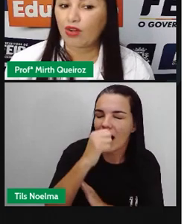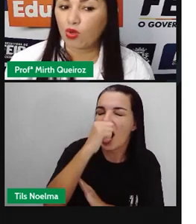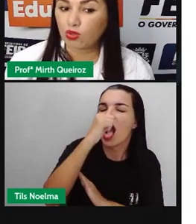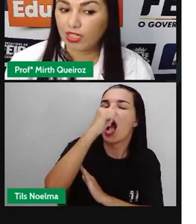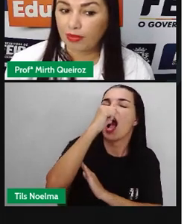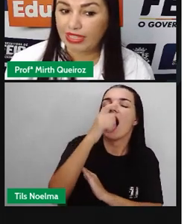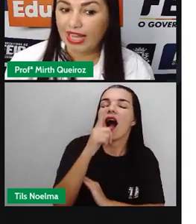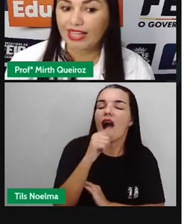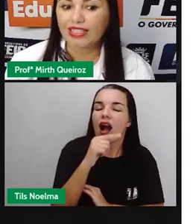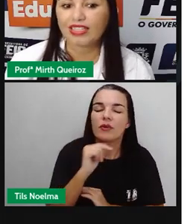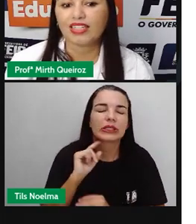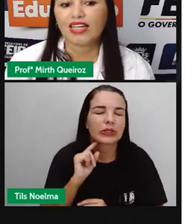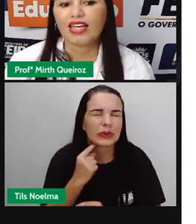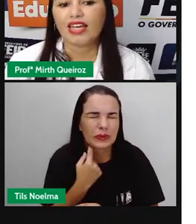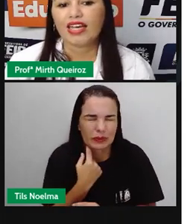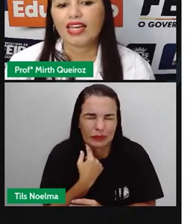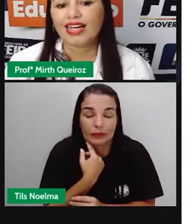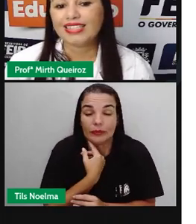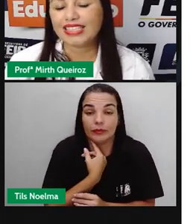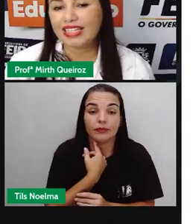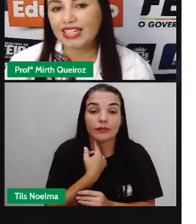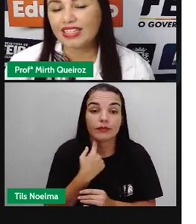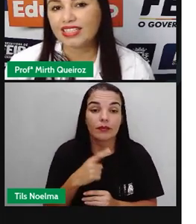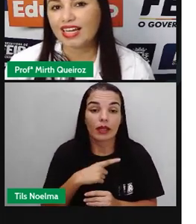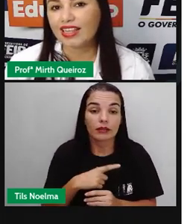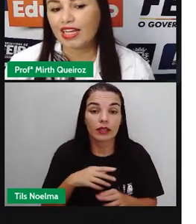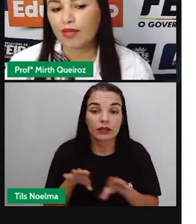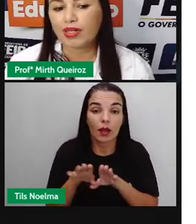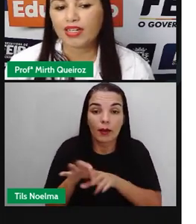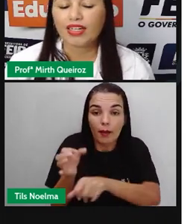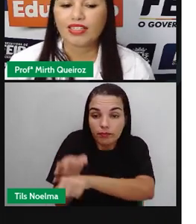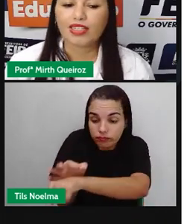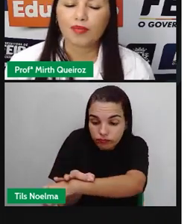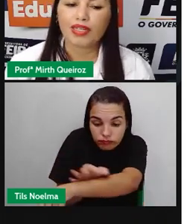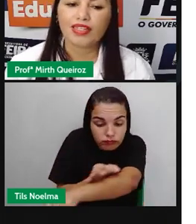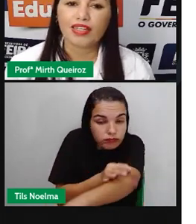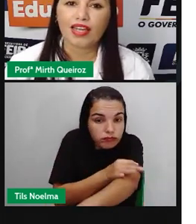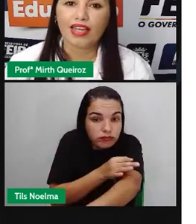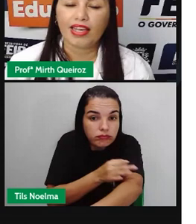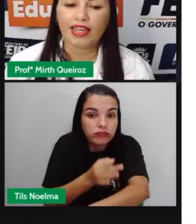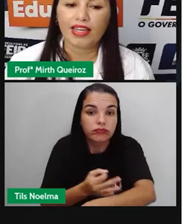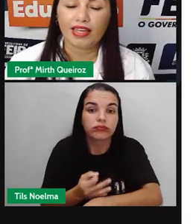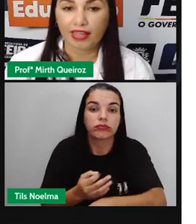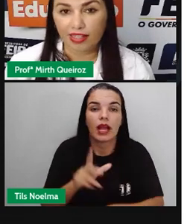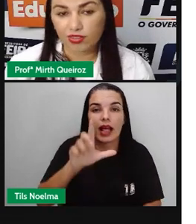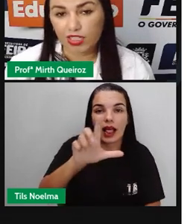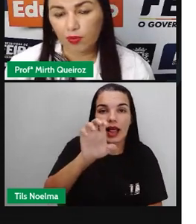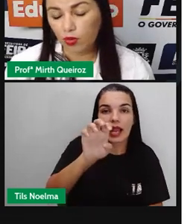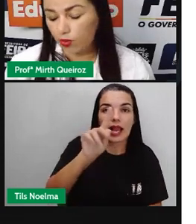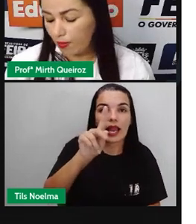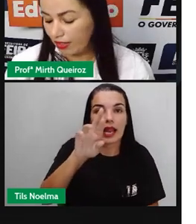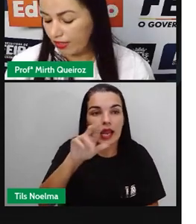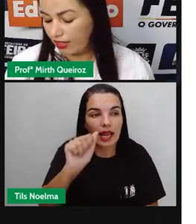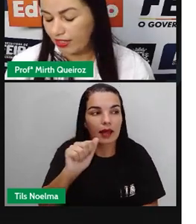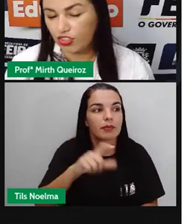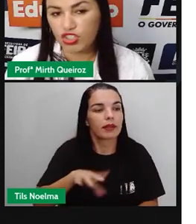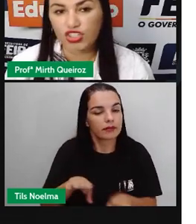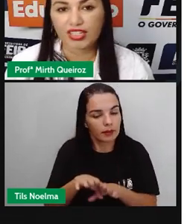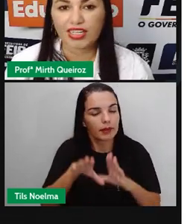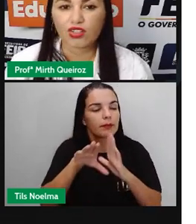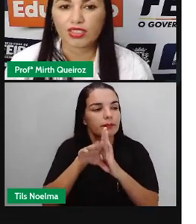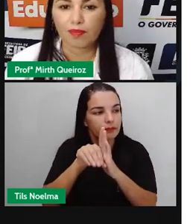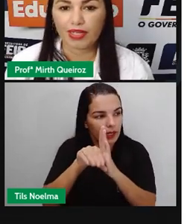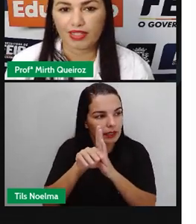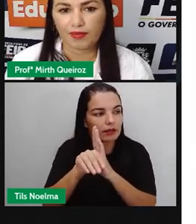né água contaminada é a hanseníase que a lepra que também é é causada por uma bactéria